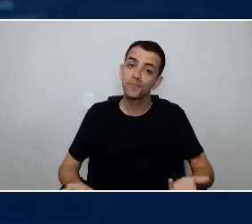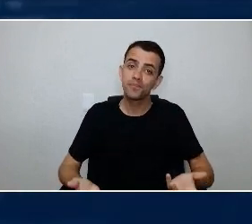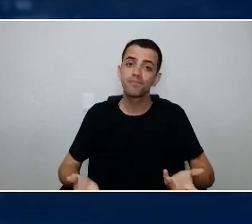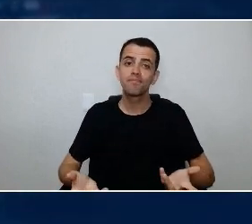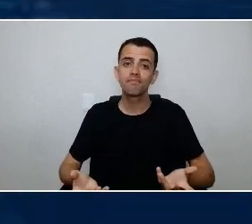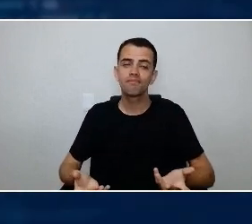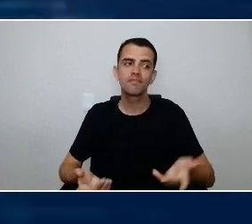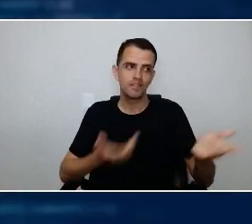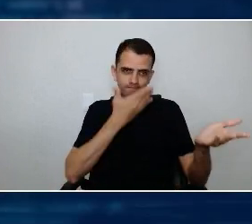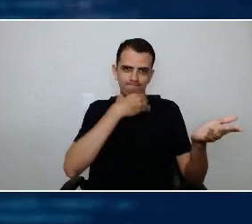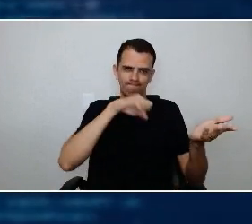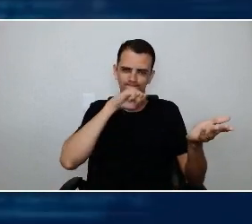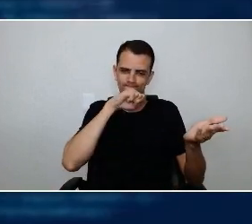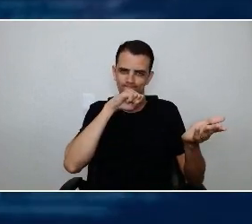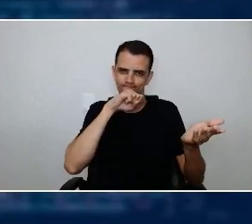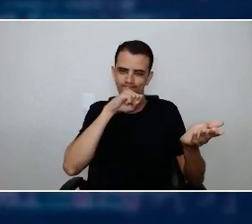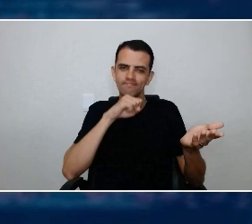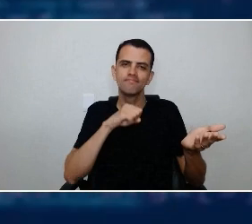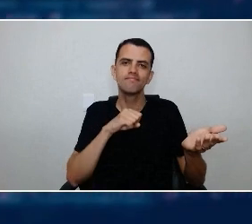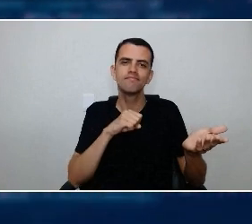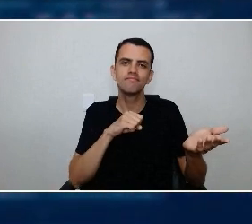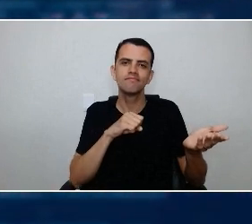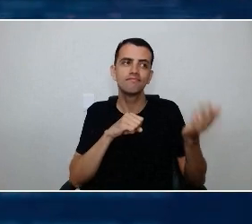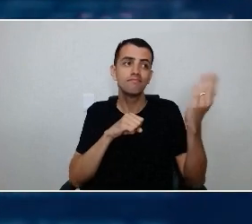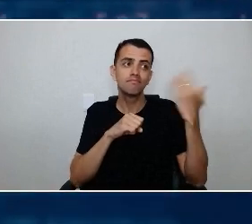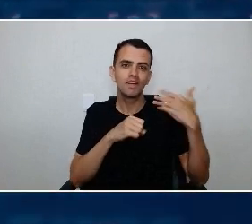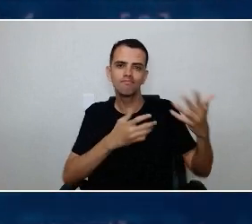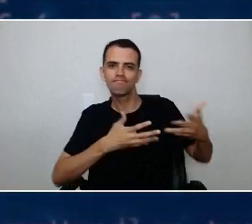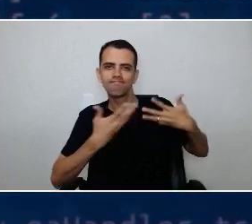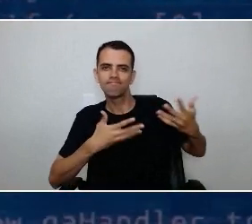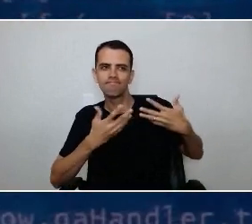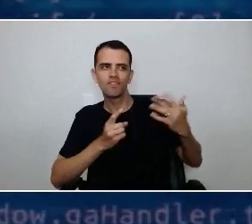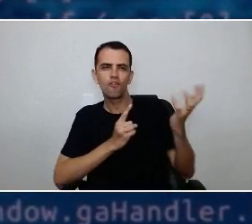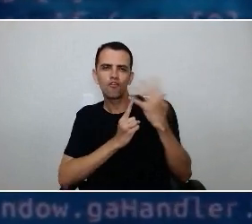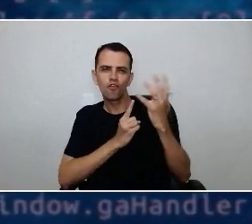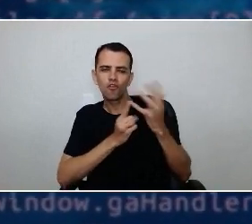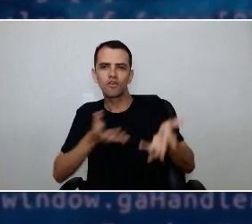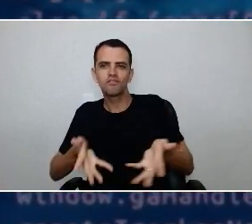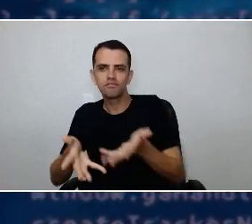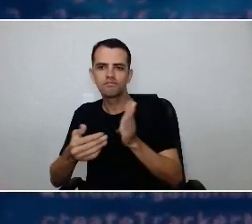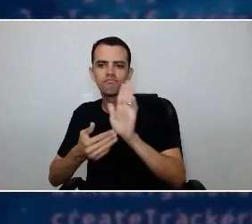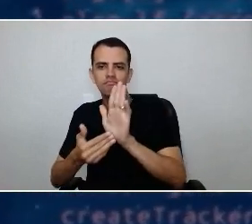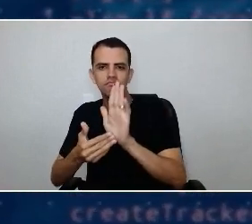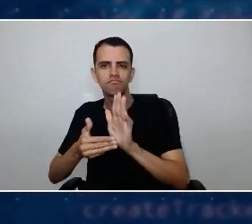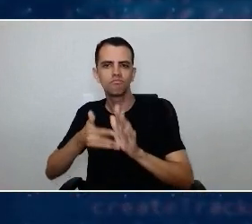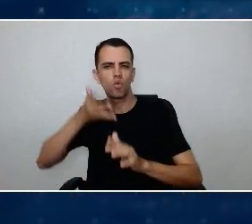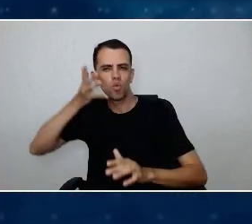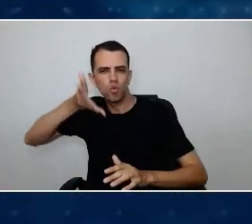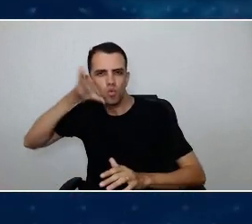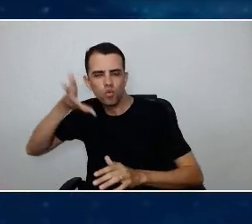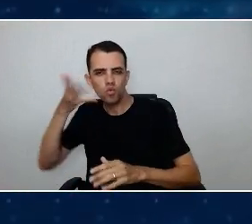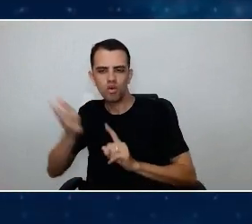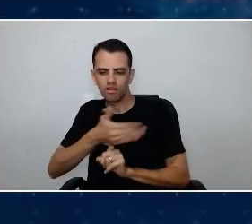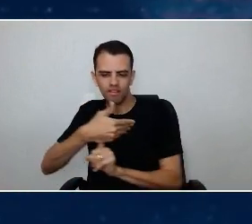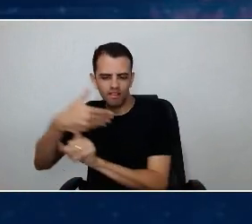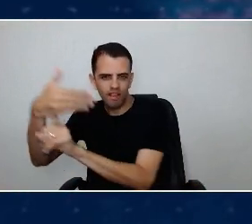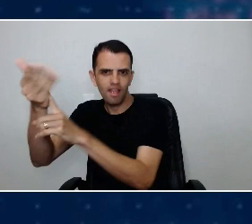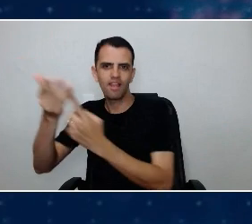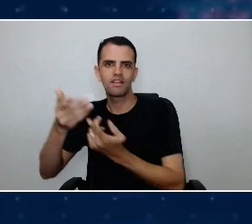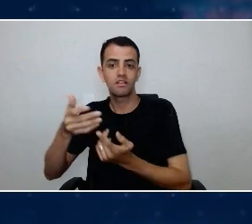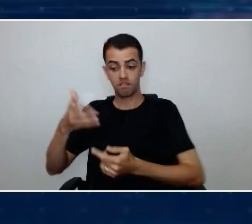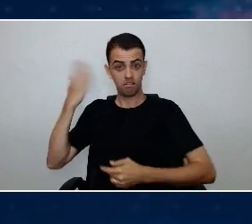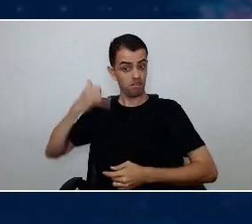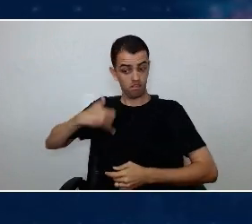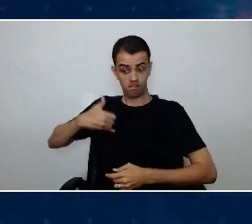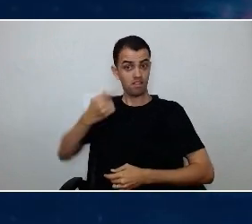pai eu fui para evento de empreendedorismo tecnologia desde que eu tinha meus 13 anos na verdade desde que eu era